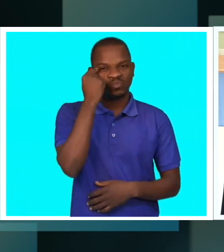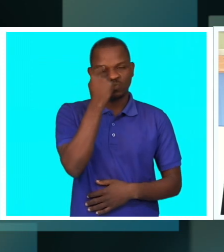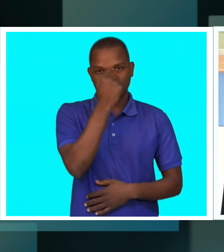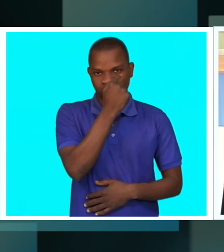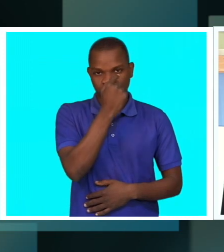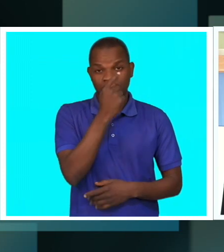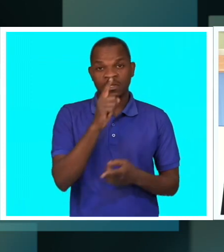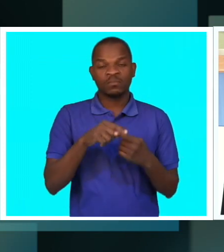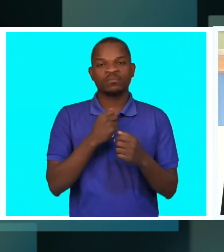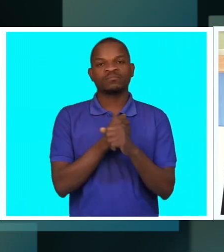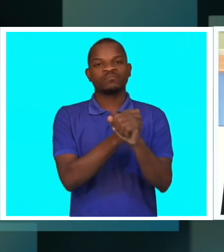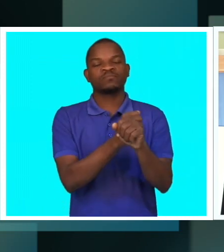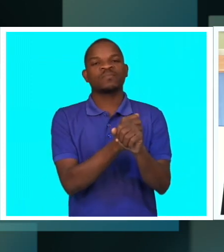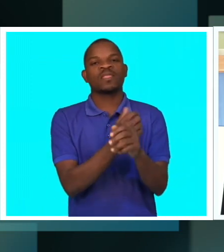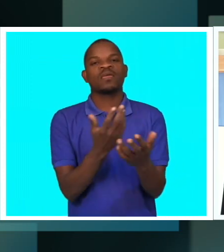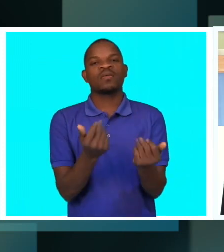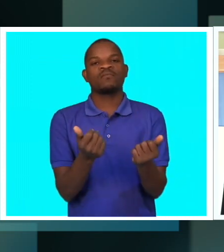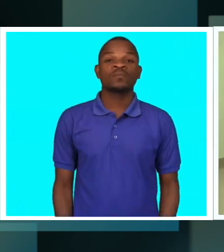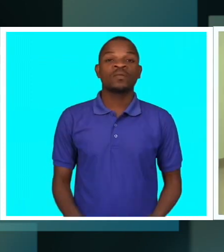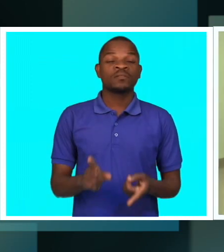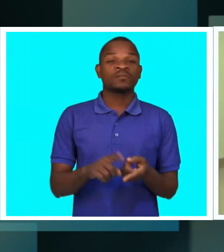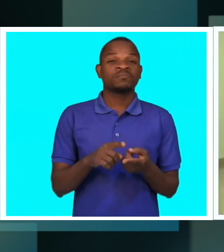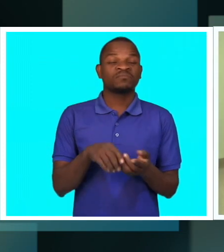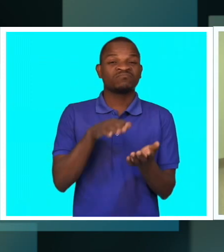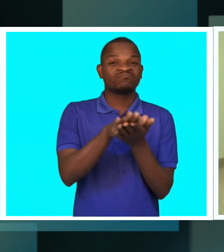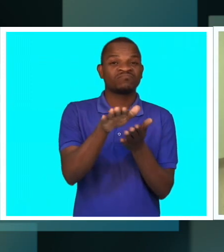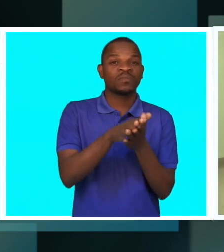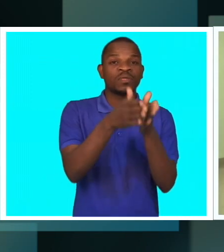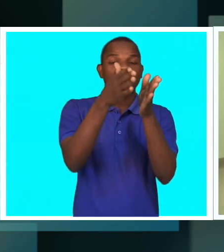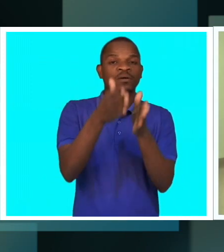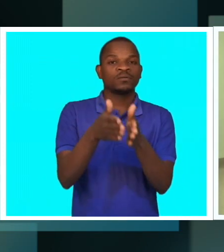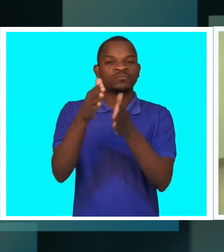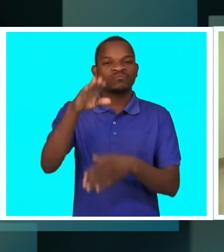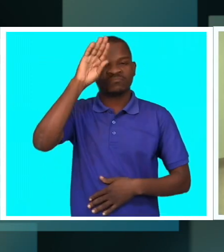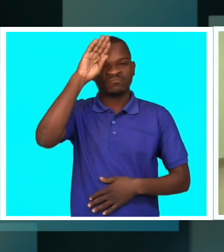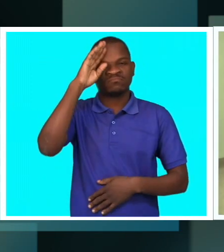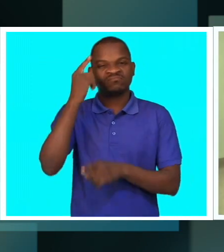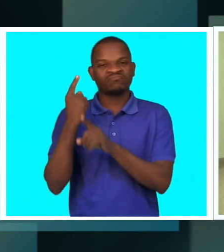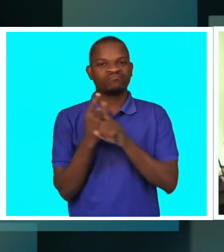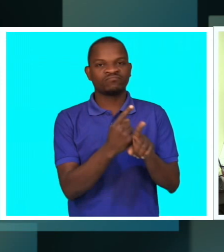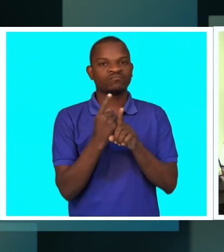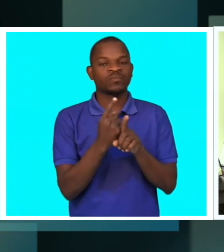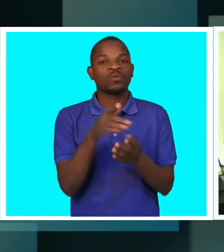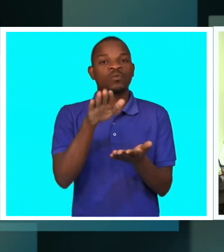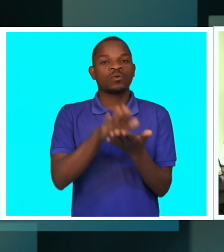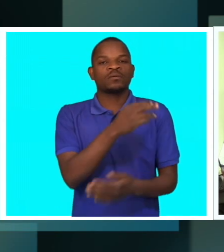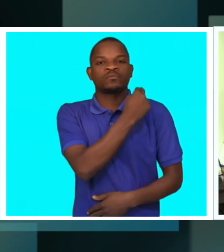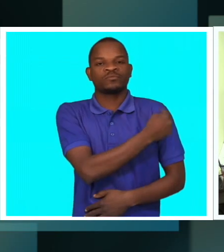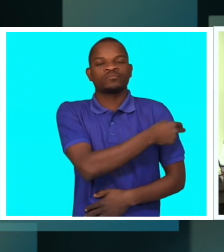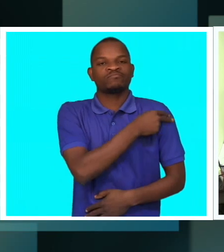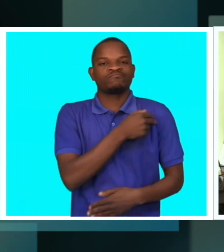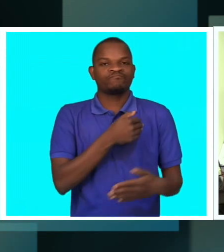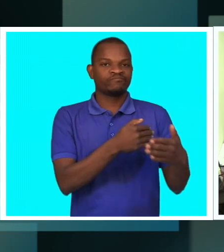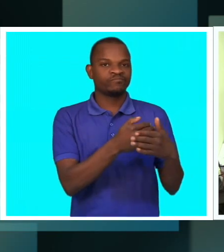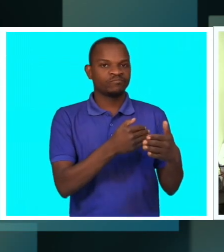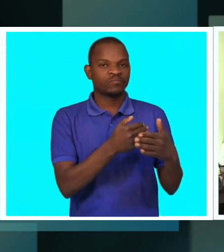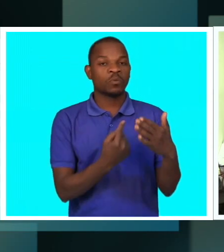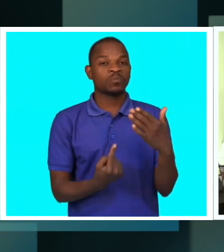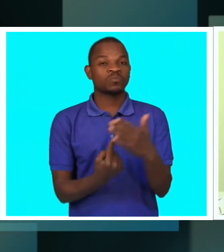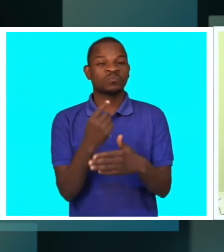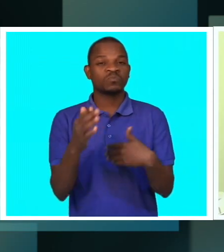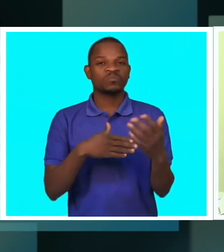A prevenção, muitas vezes, é com a vitamina A. Recomenda-se que o paciente se dirige à unidade sanitária mais próxima